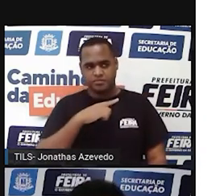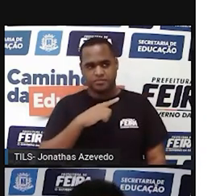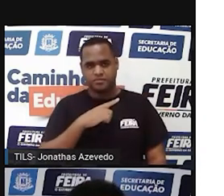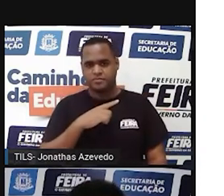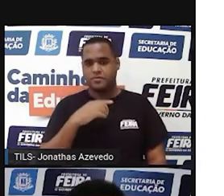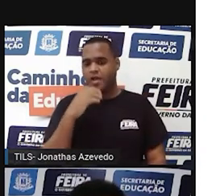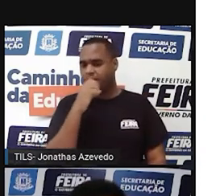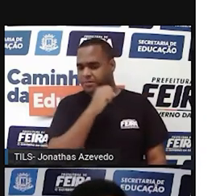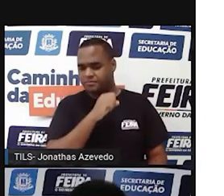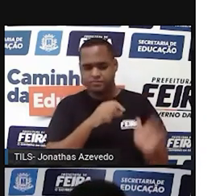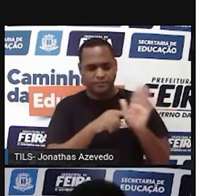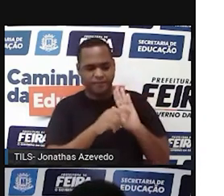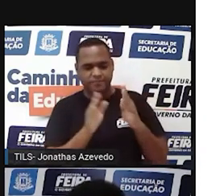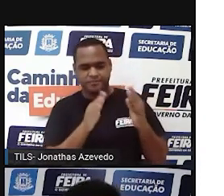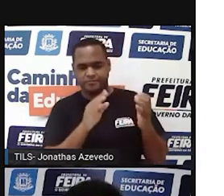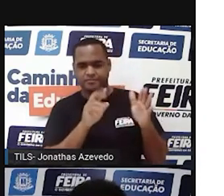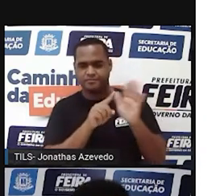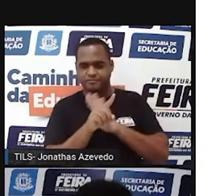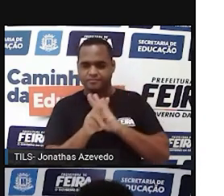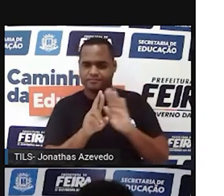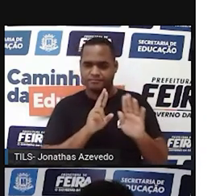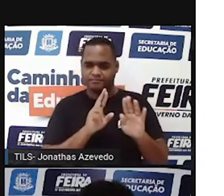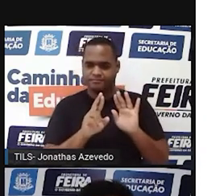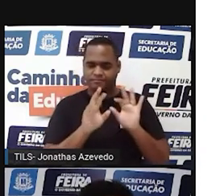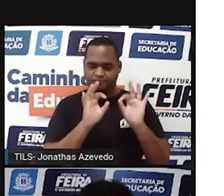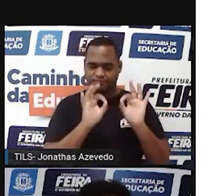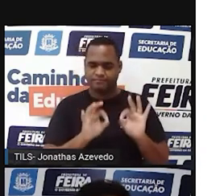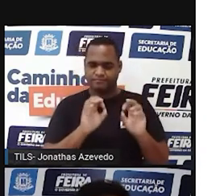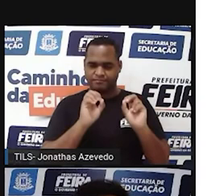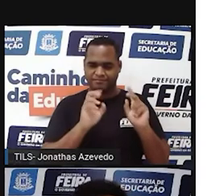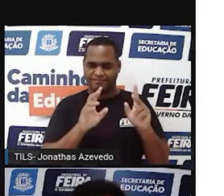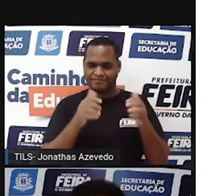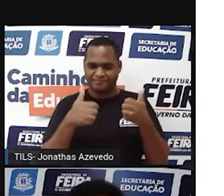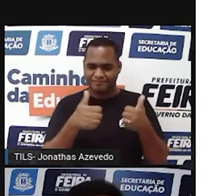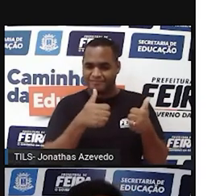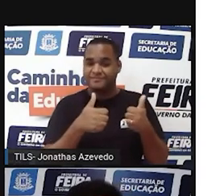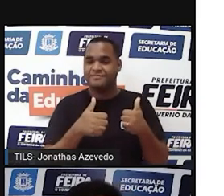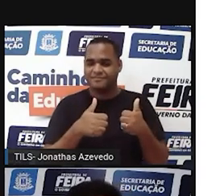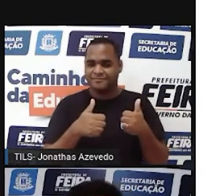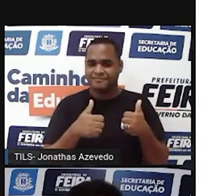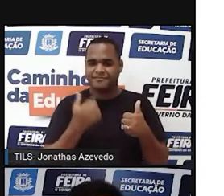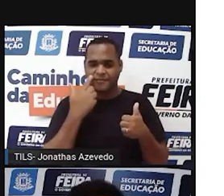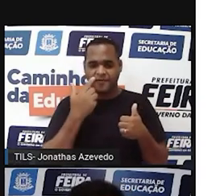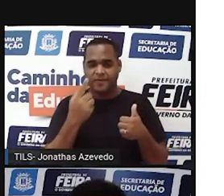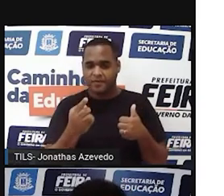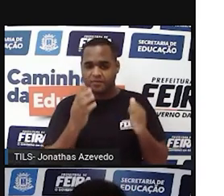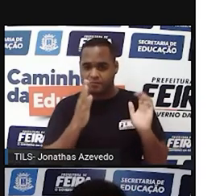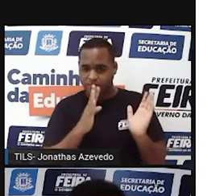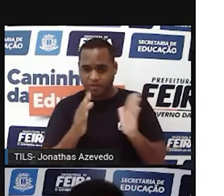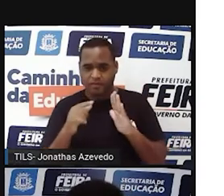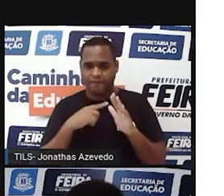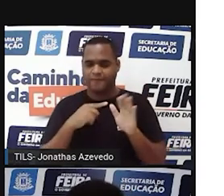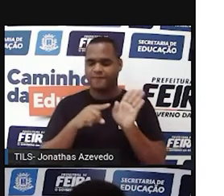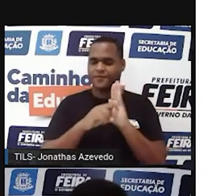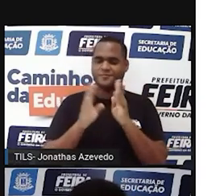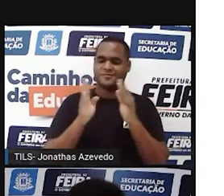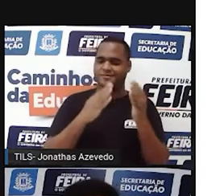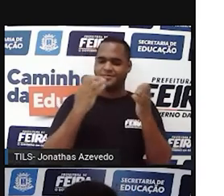rápido de perguntas e respostas, e é claro que tem a ver com coisas que você viu aí no